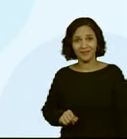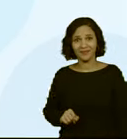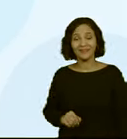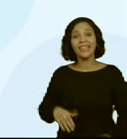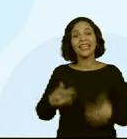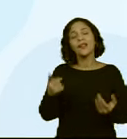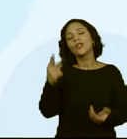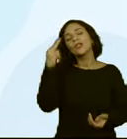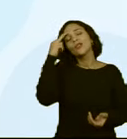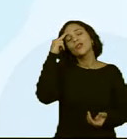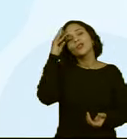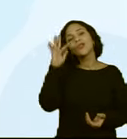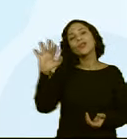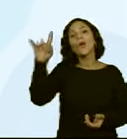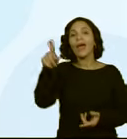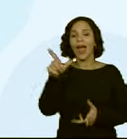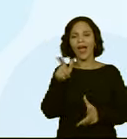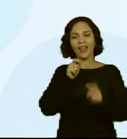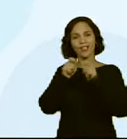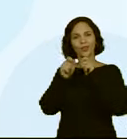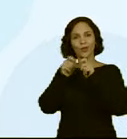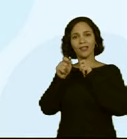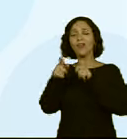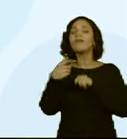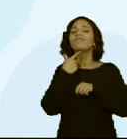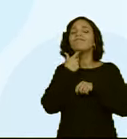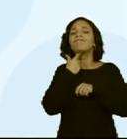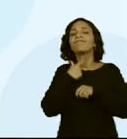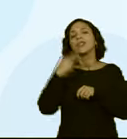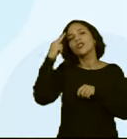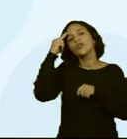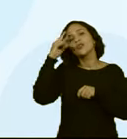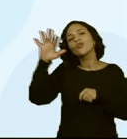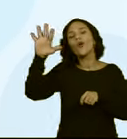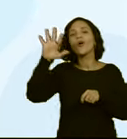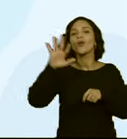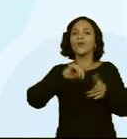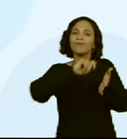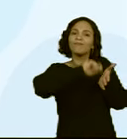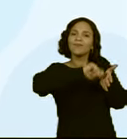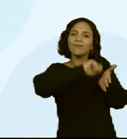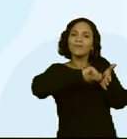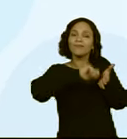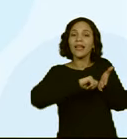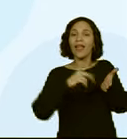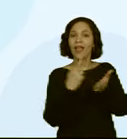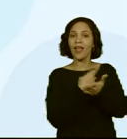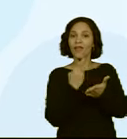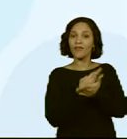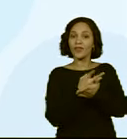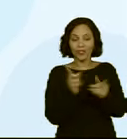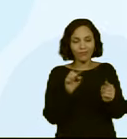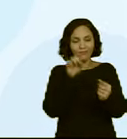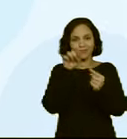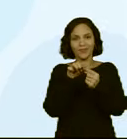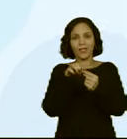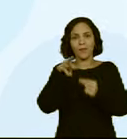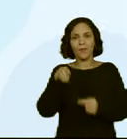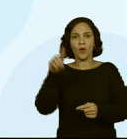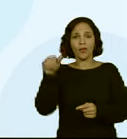e é o sonho dela Como ela é jornalista é escrever para uma revista de moda